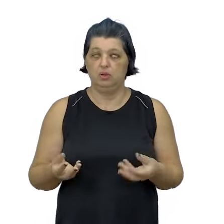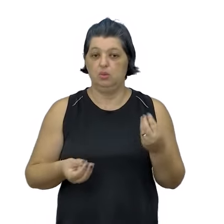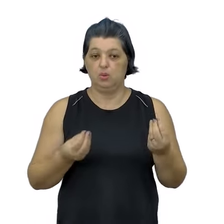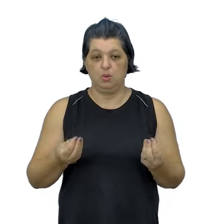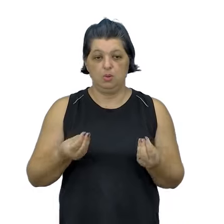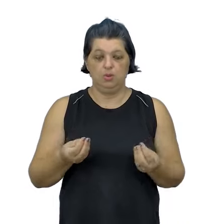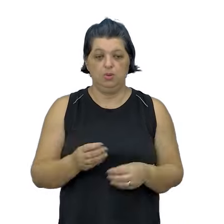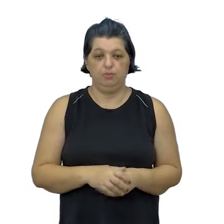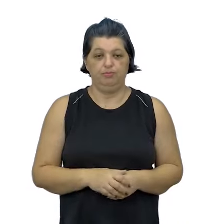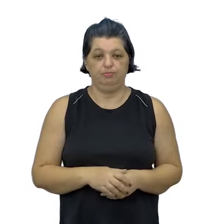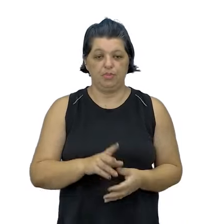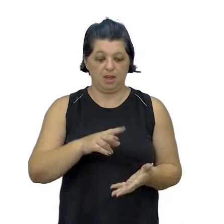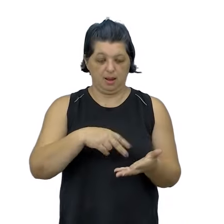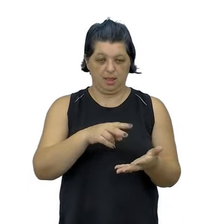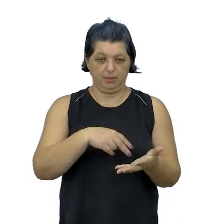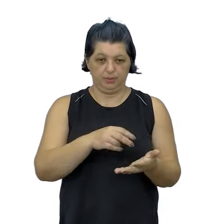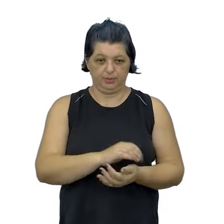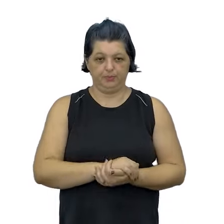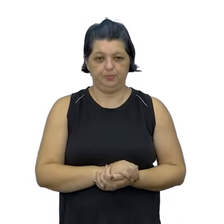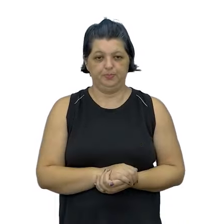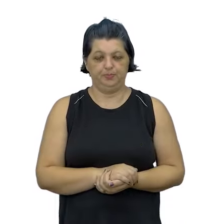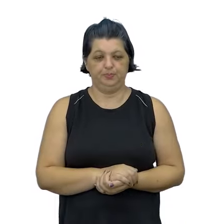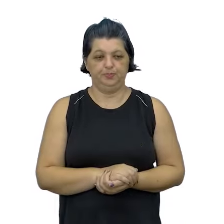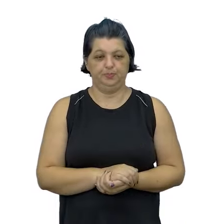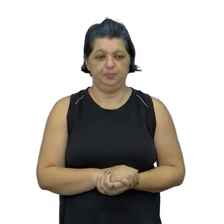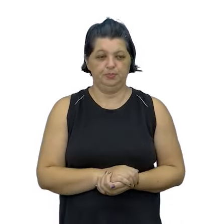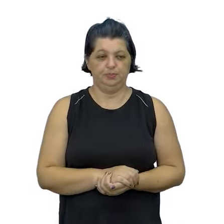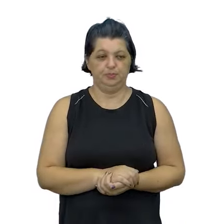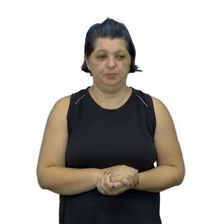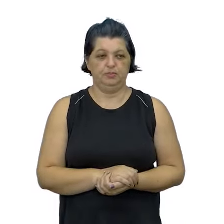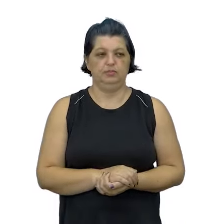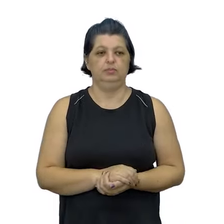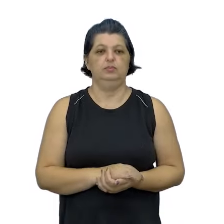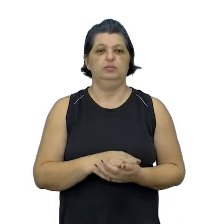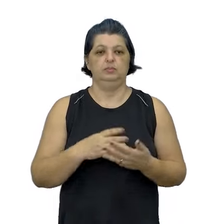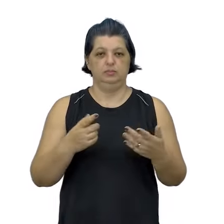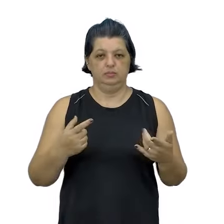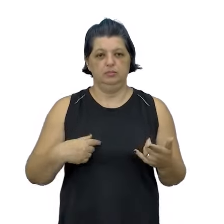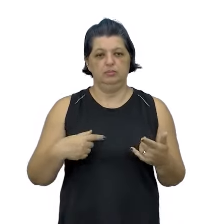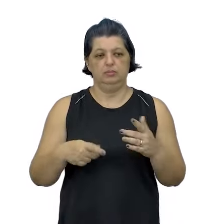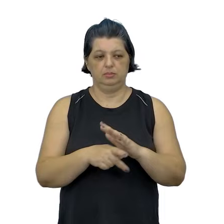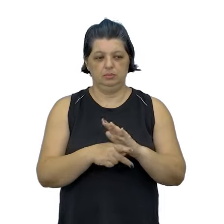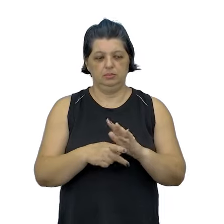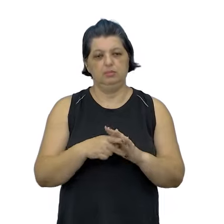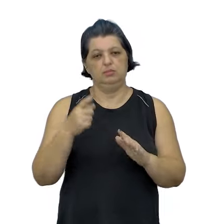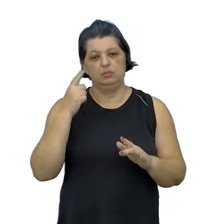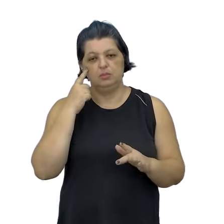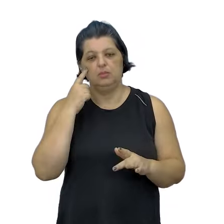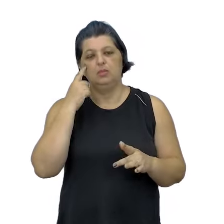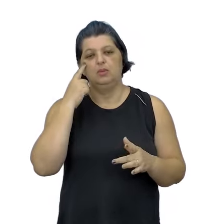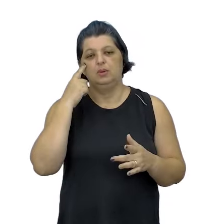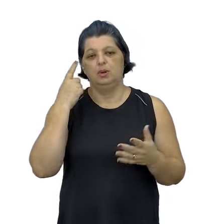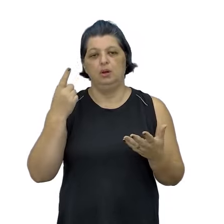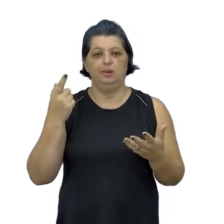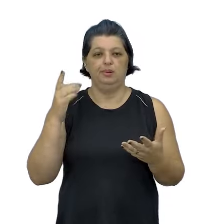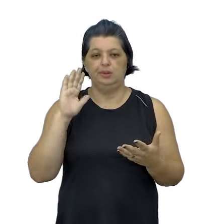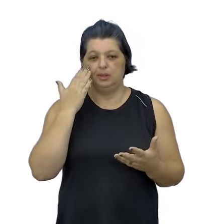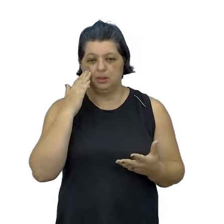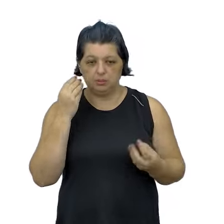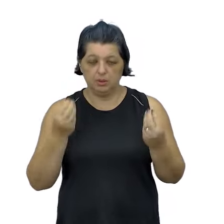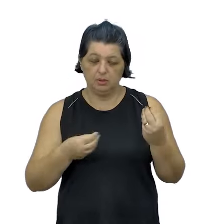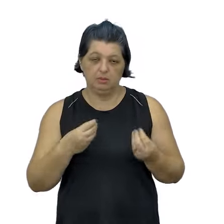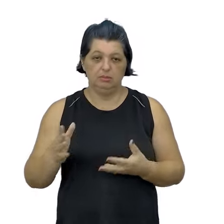motivar a leitura. Então, vamos lá. Aquilo que eu acabei de falar, é momento de sensibilização, acionar